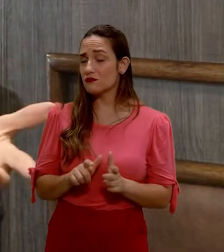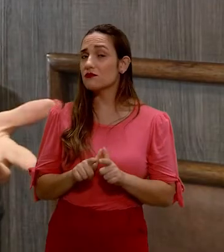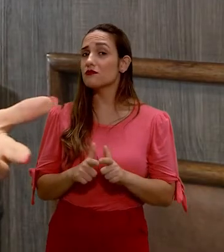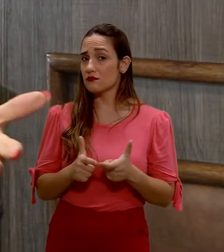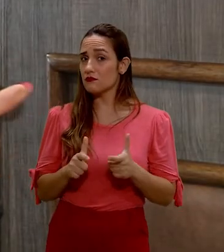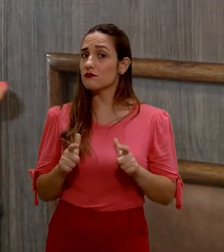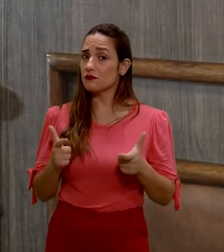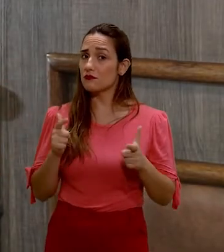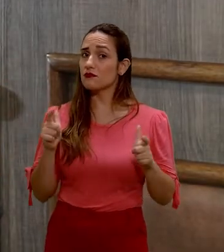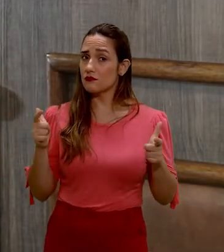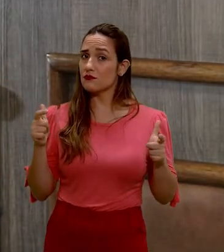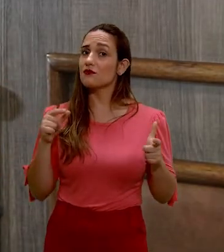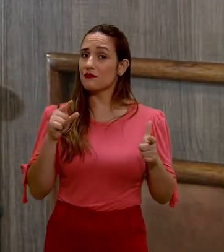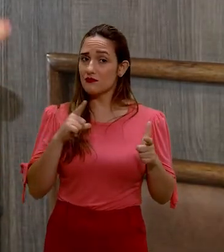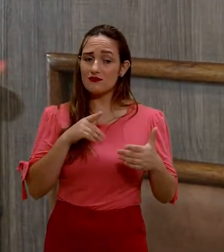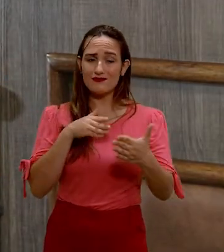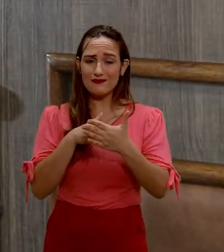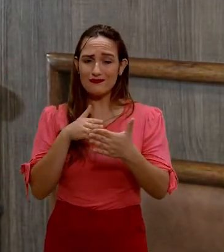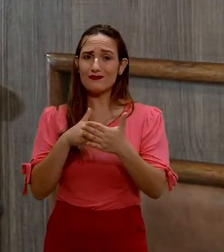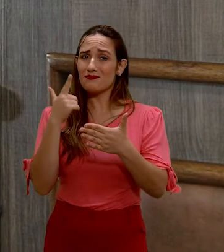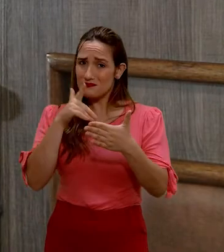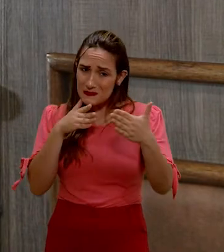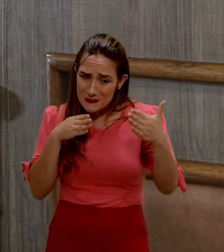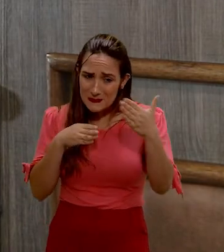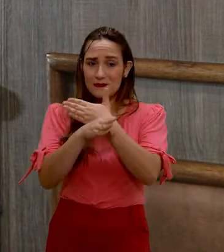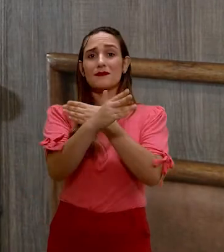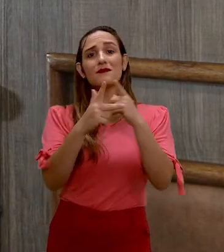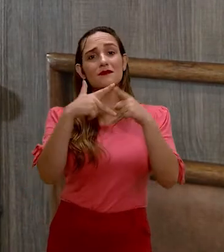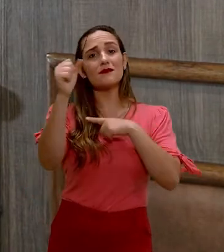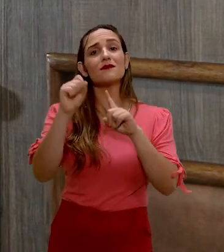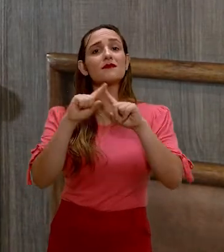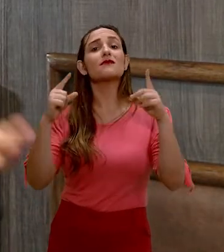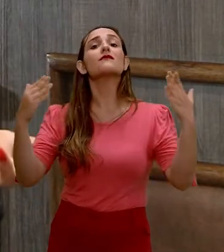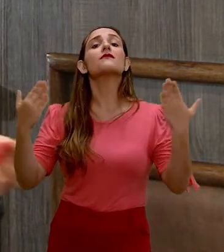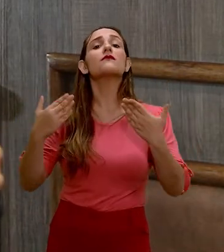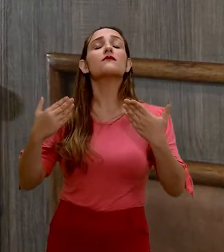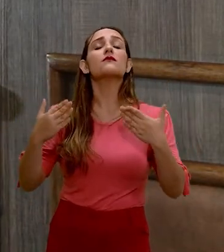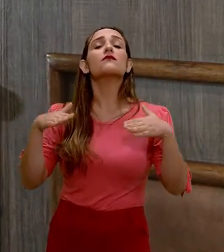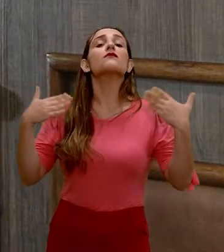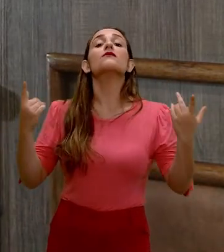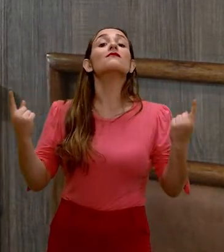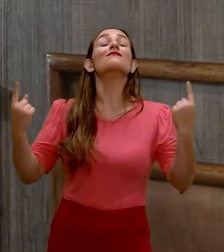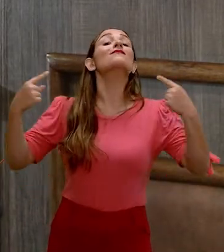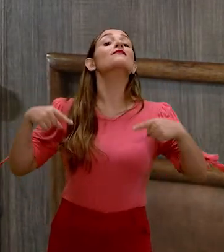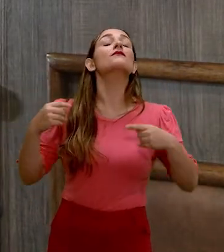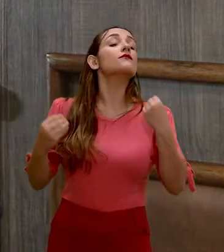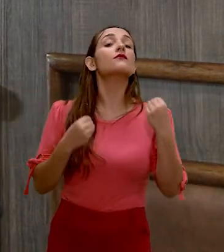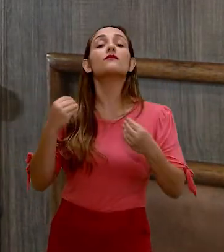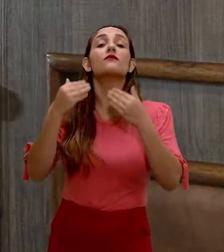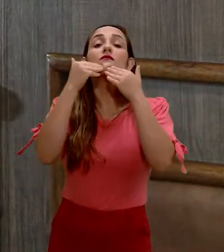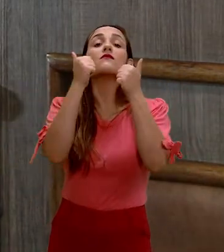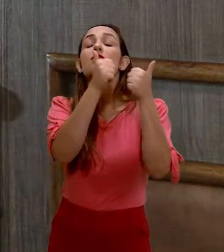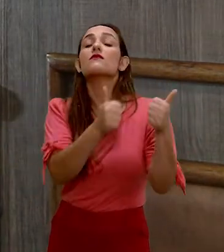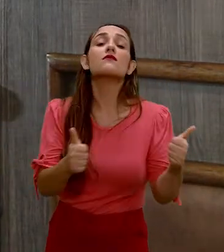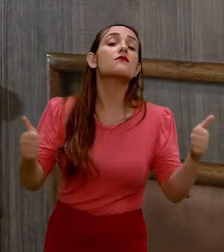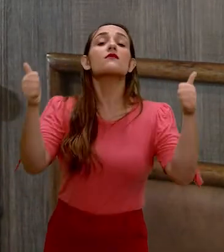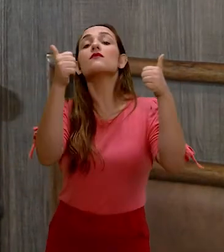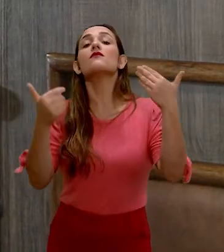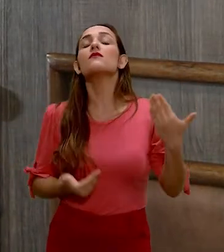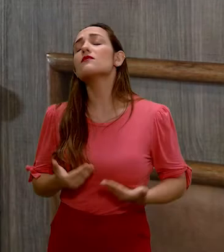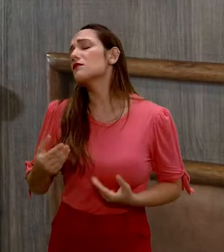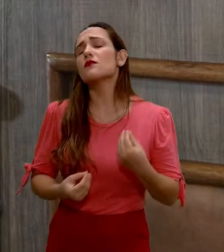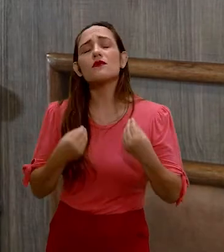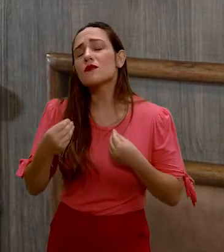tem avançado, né? Vocês estão vencendo os obstáculos aí. Quais são os desafios? Como que isso pode ficar ainda